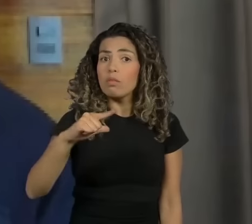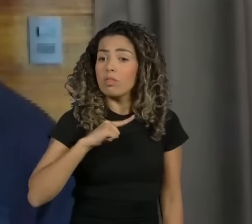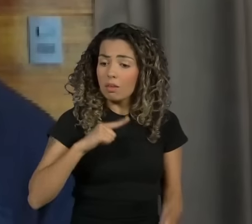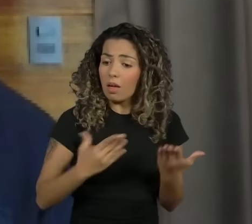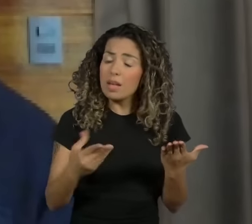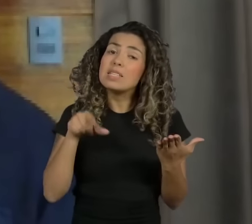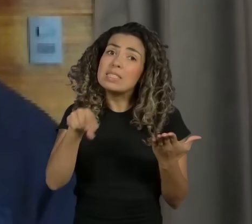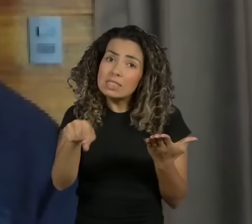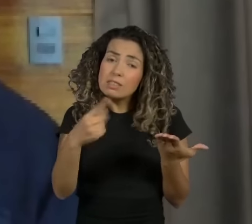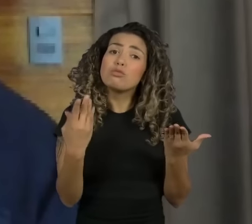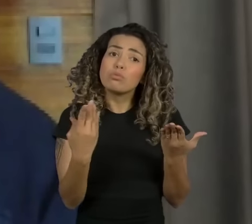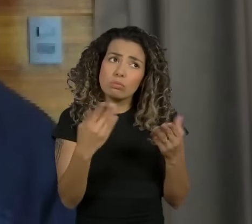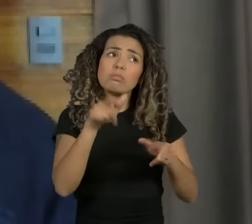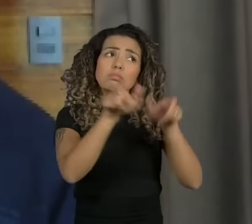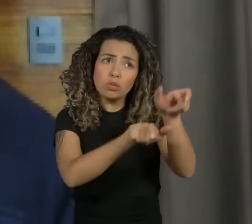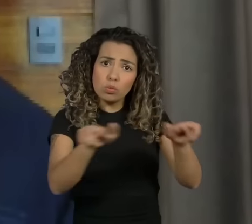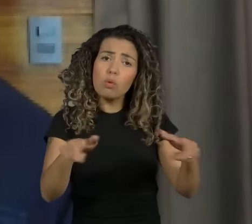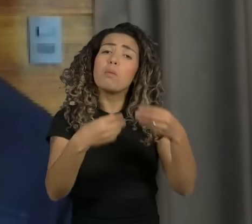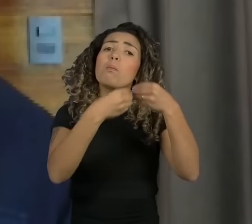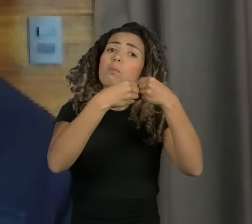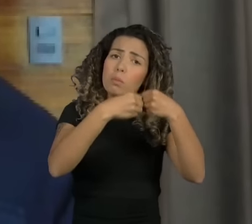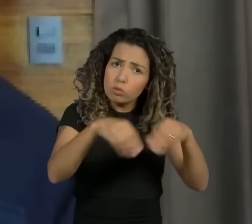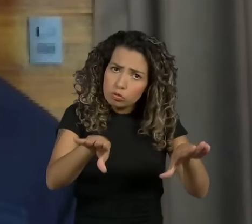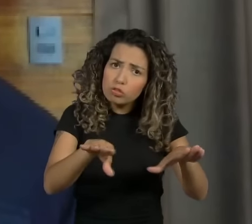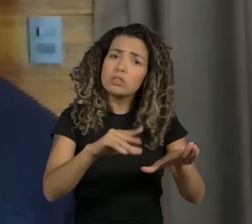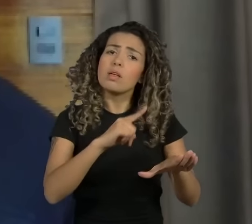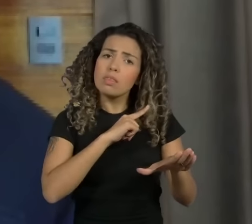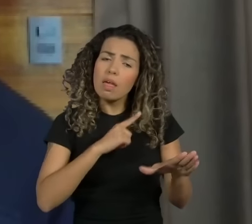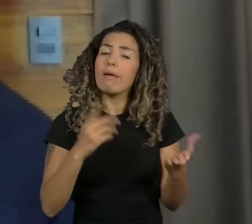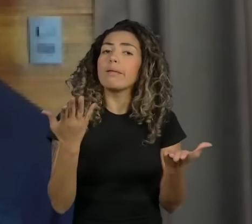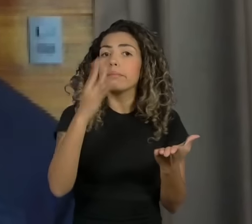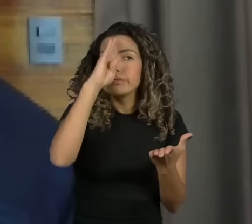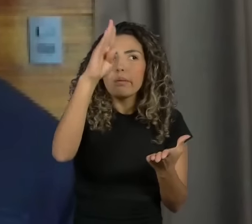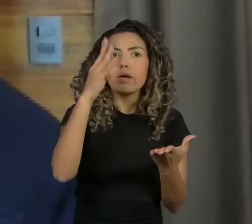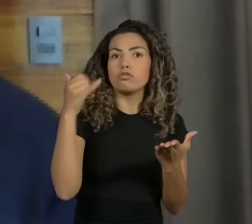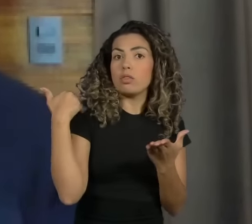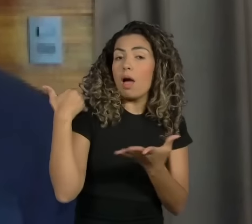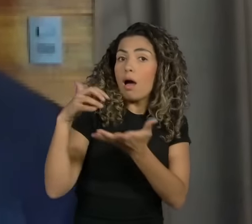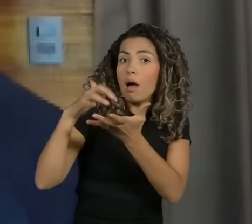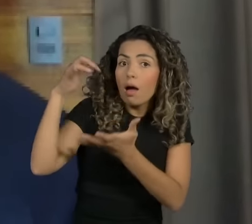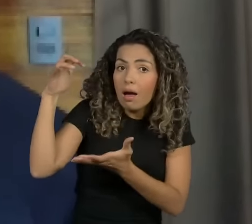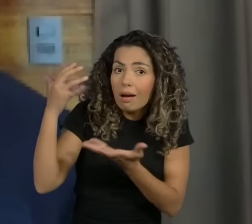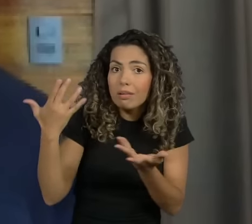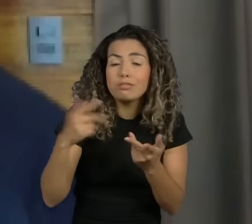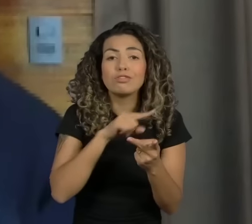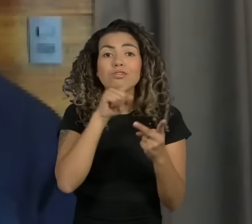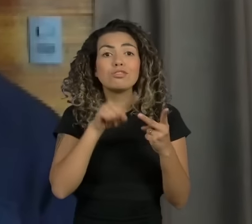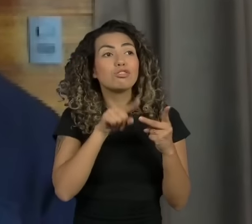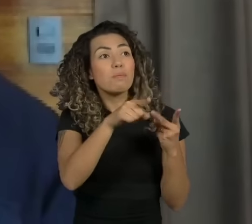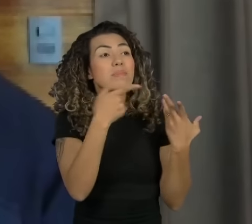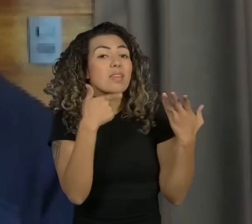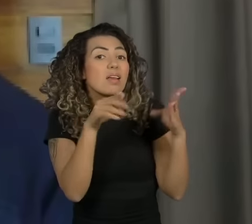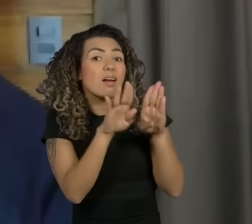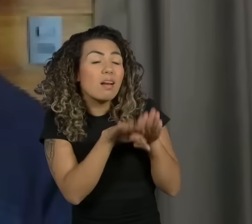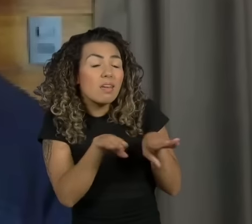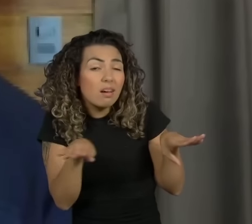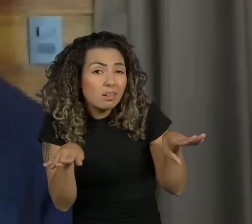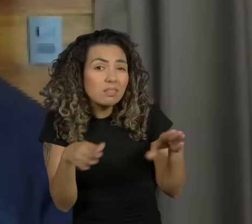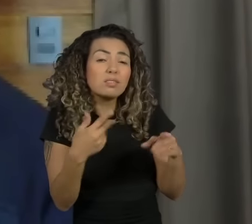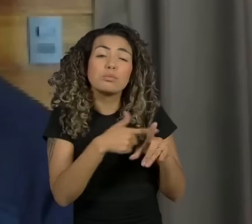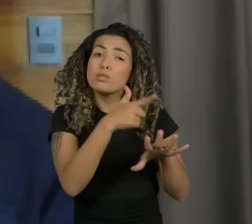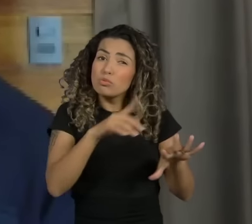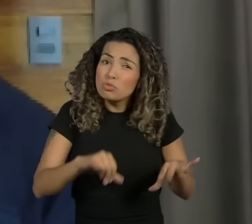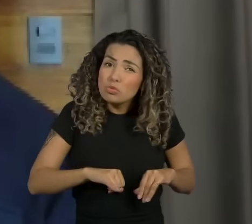outros riscos para a população, né? Além da população idosa e de crianças que sofrem com temperaturas